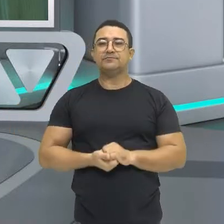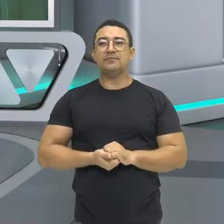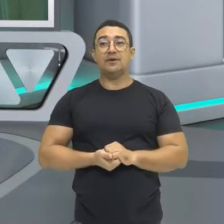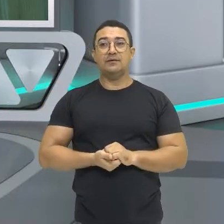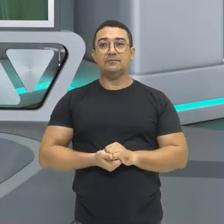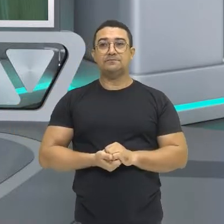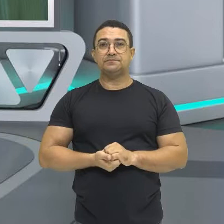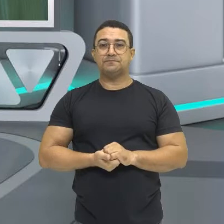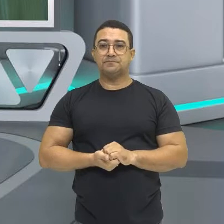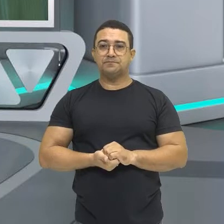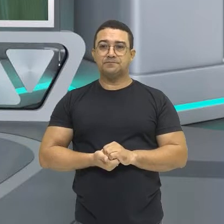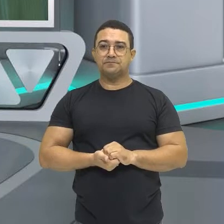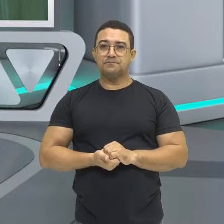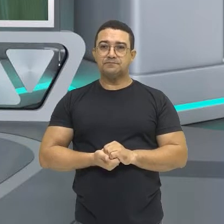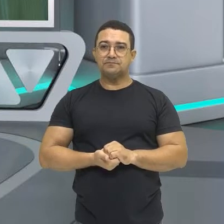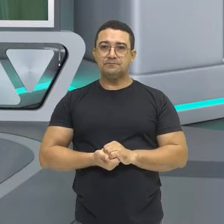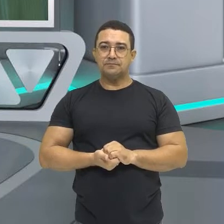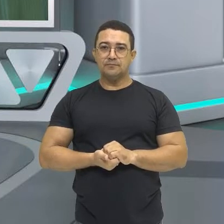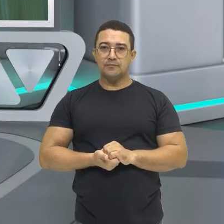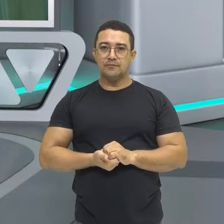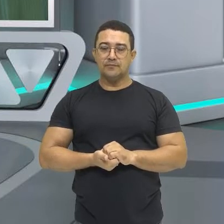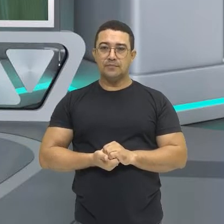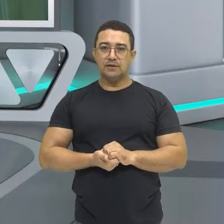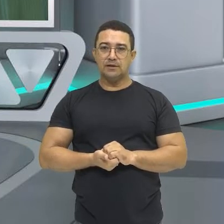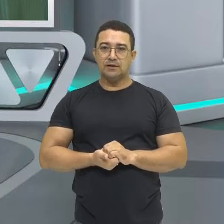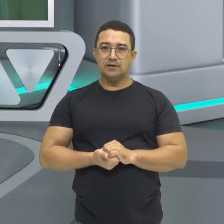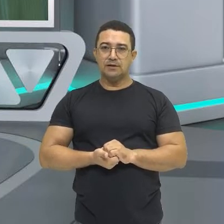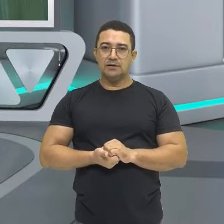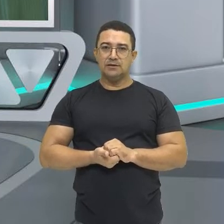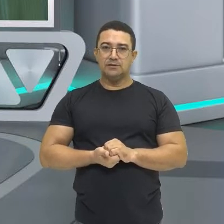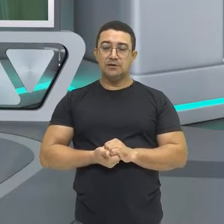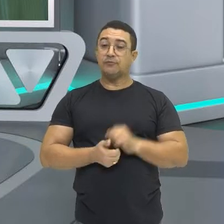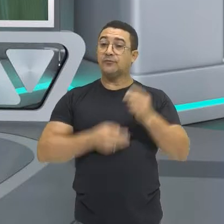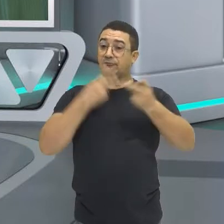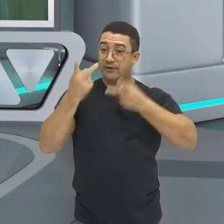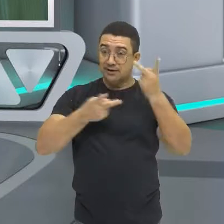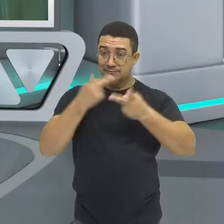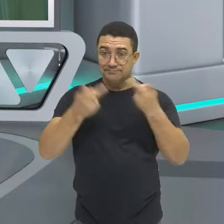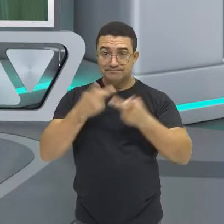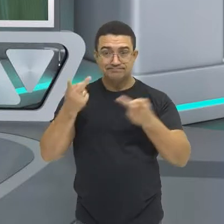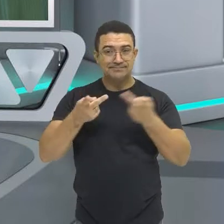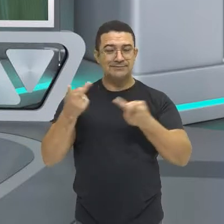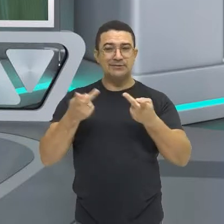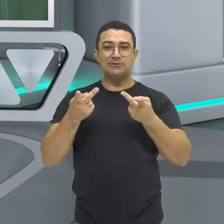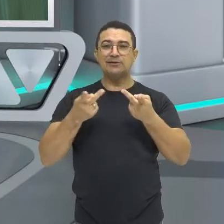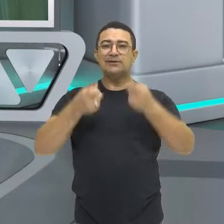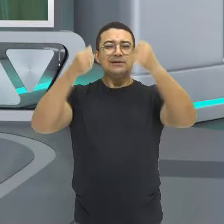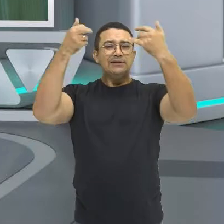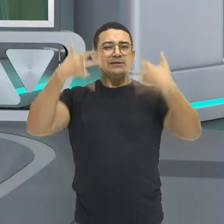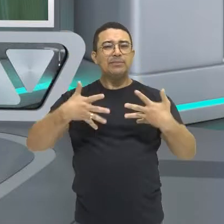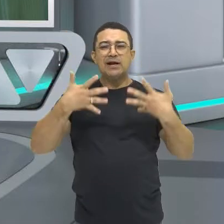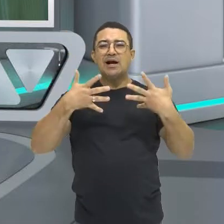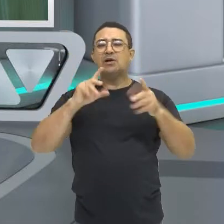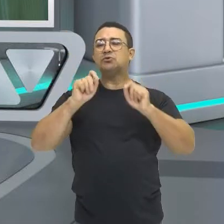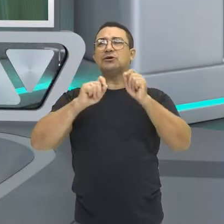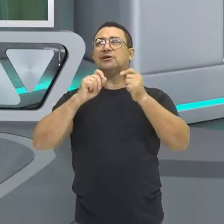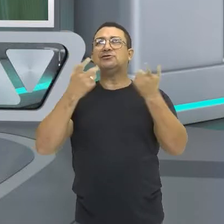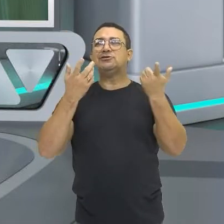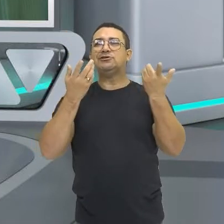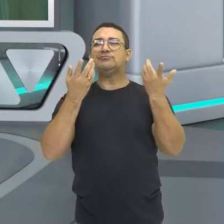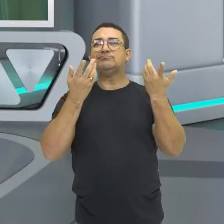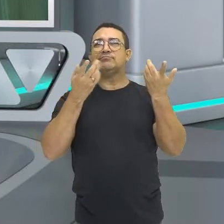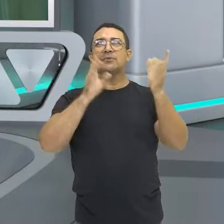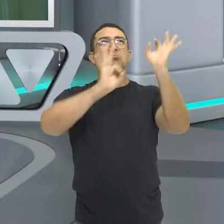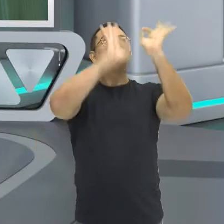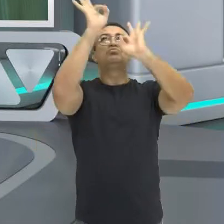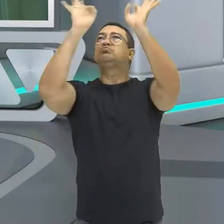Tá ok? Então, falando isso mais um pouquinho, né, dessa questão alegórica que é o